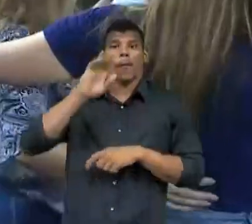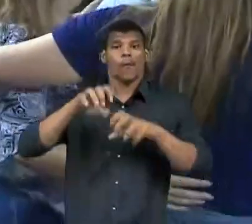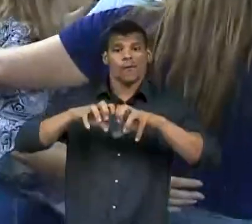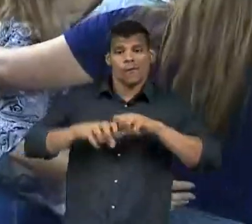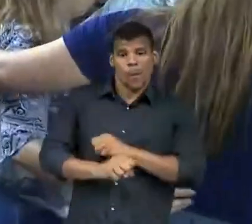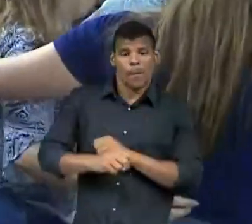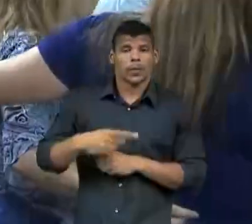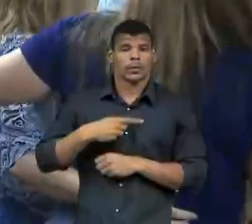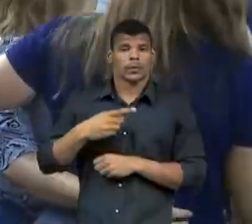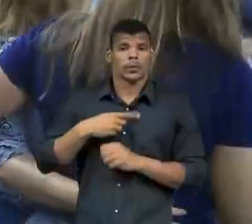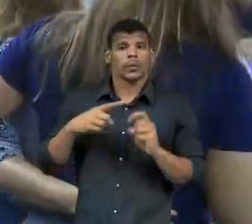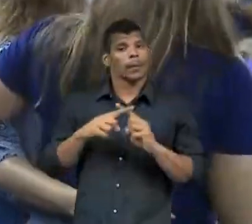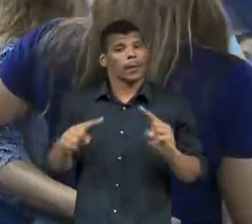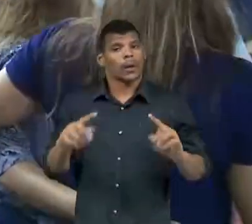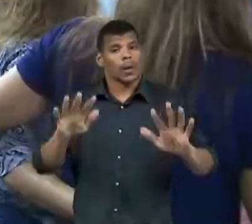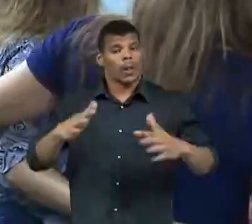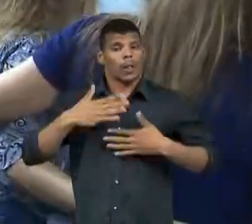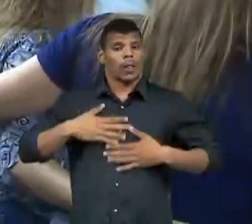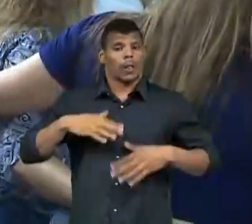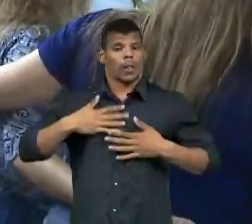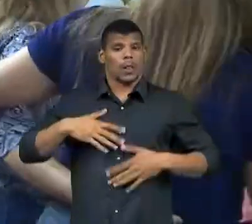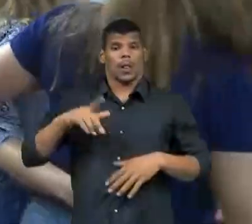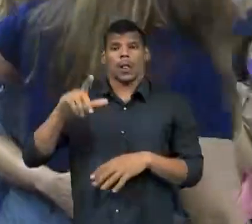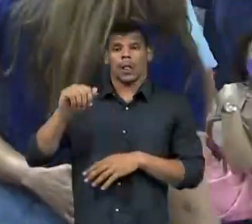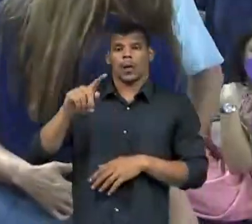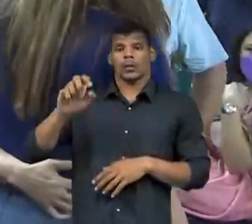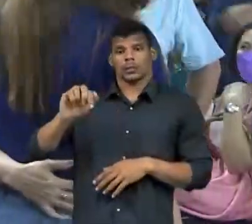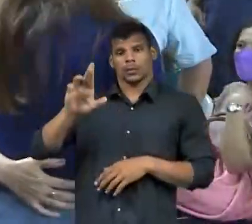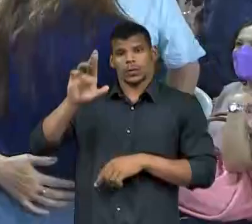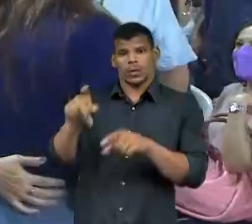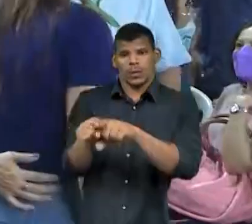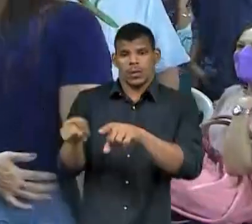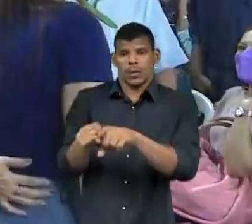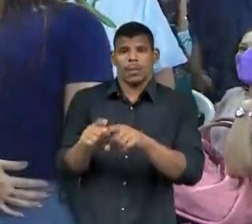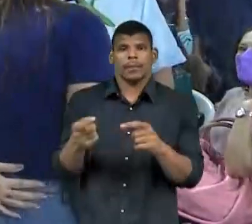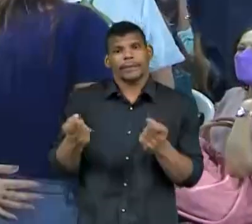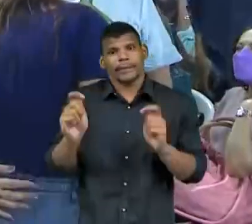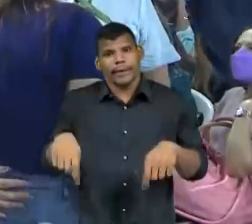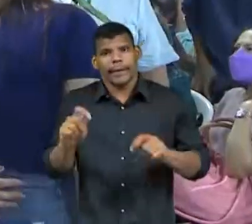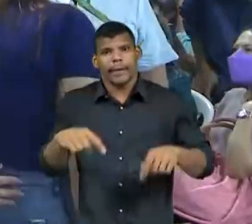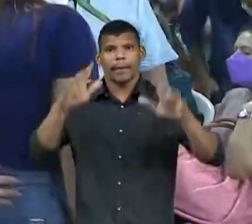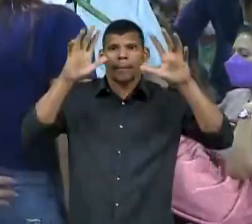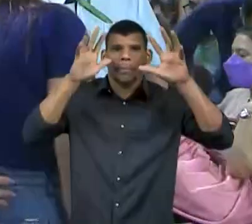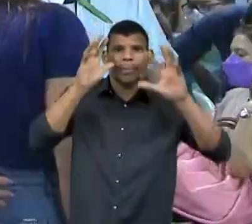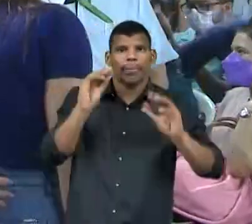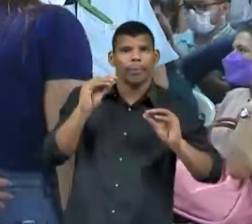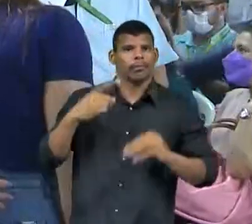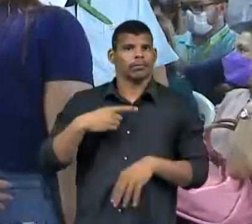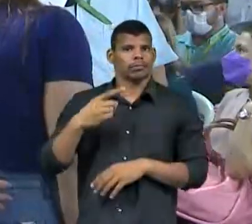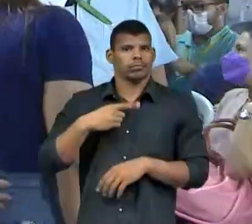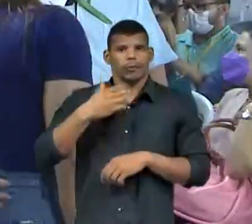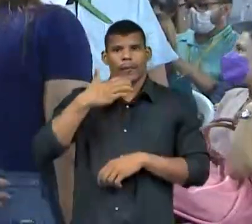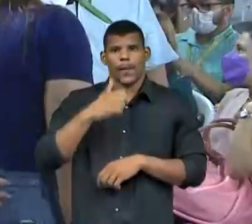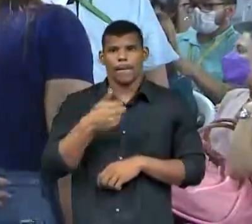mas também de lazer, né, para que ele possa também desopilar, para que ele possa melhorar